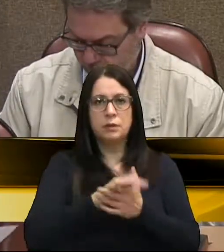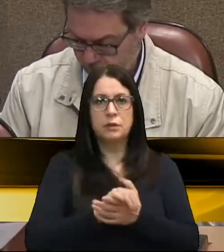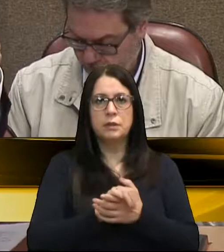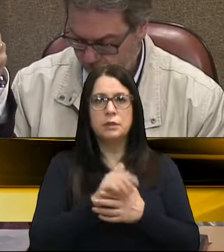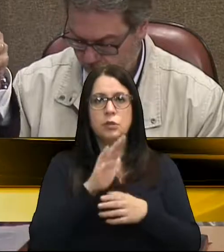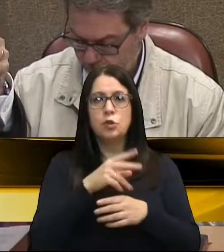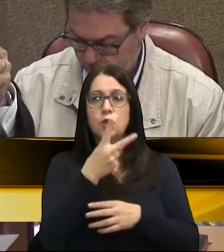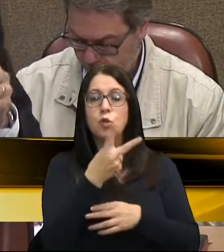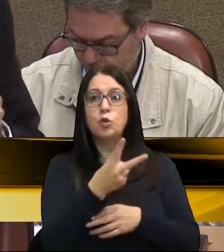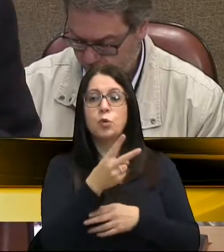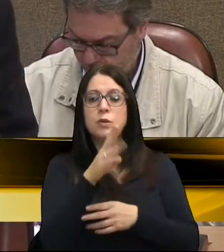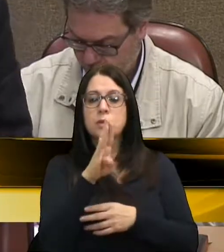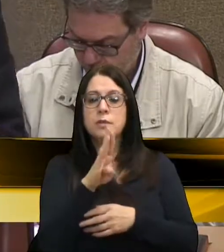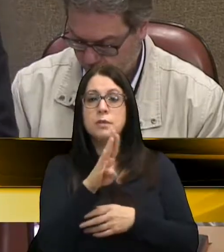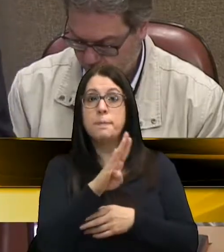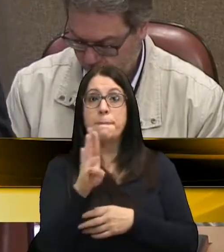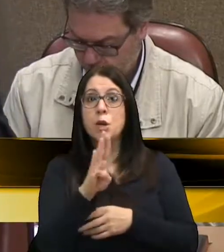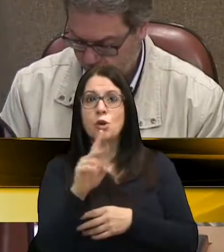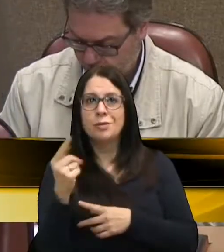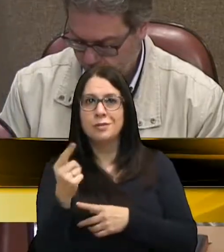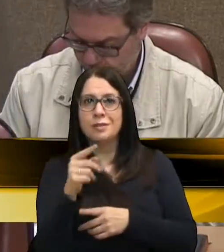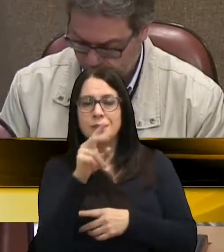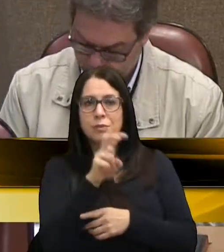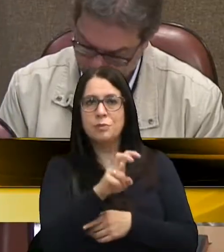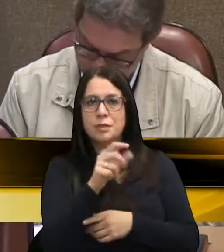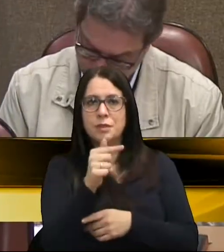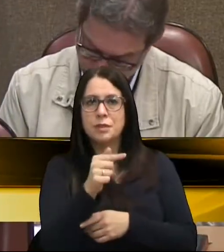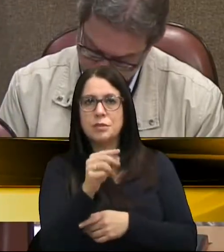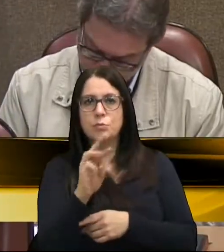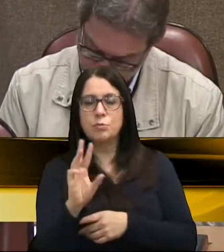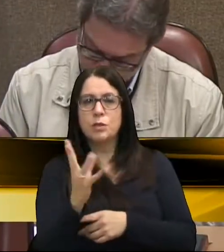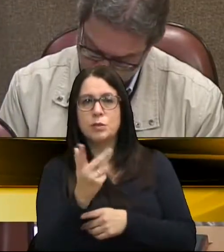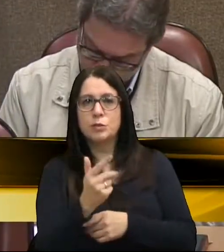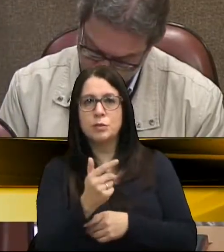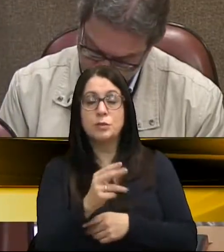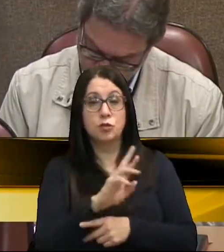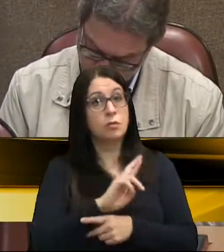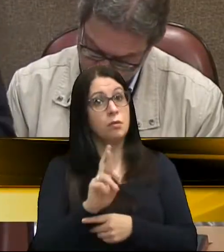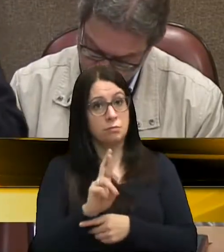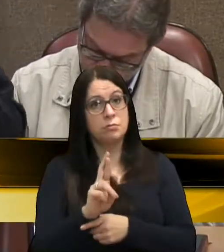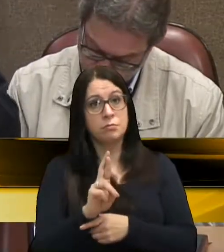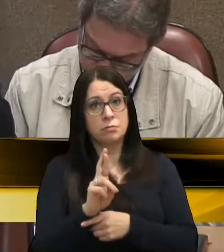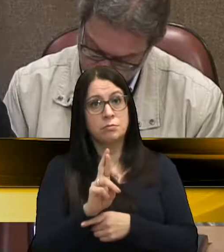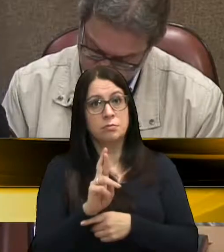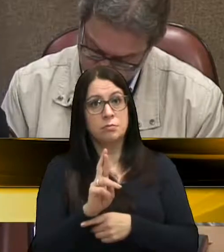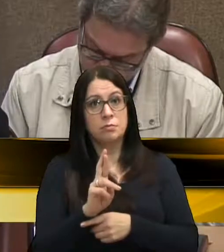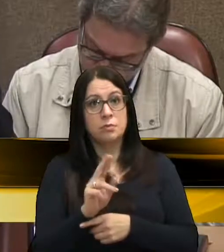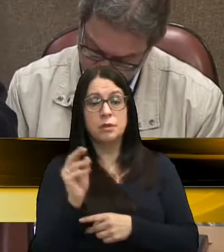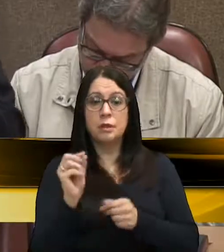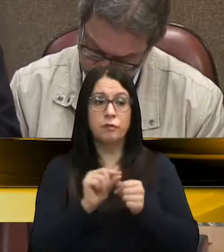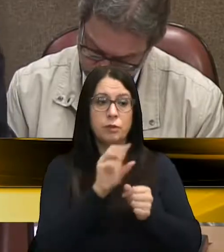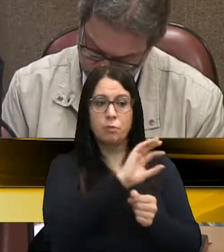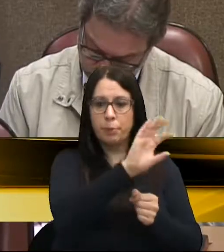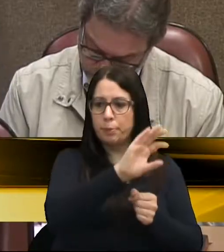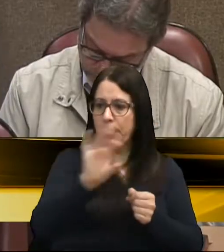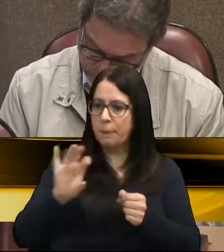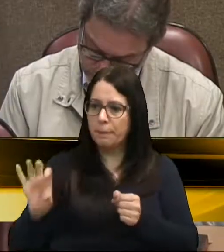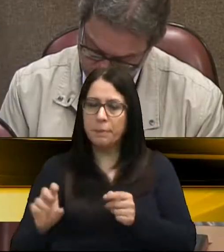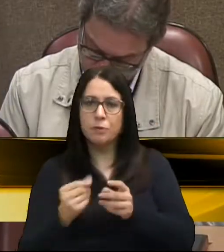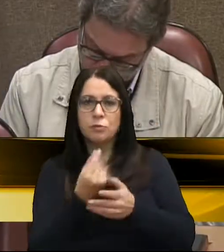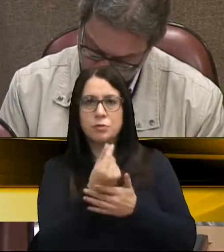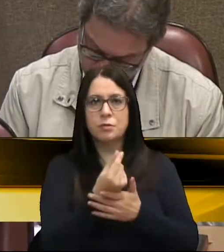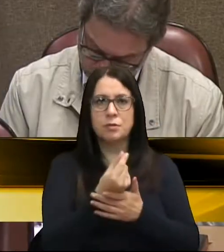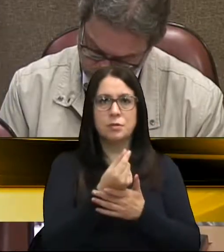do que 2 bilhões e 57 milhões de reais a serem aplicados, oriundos